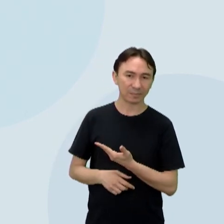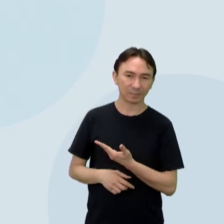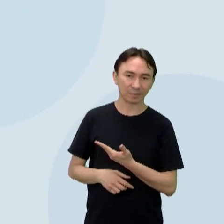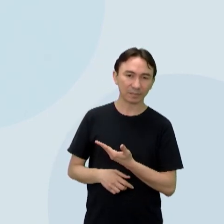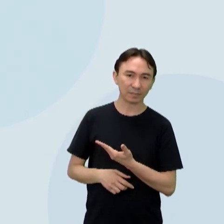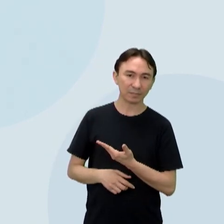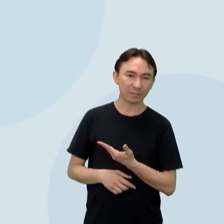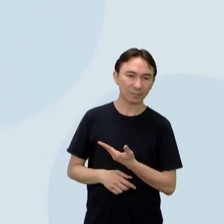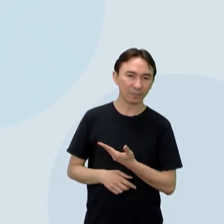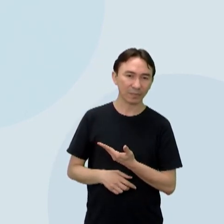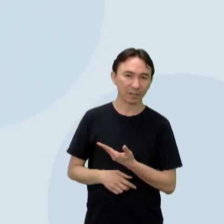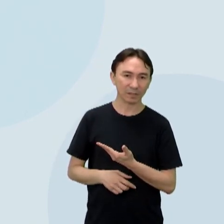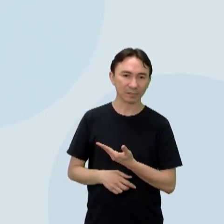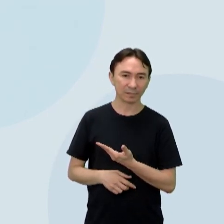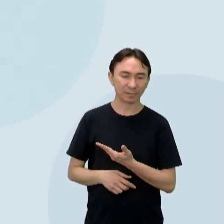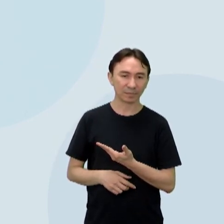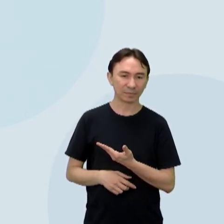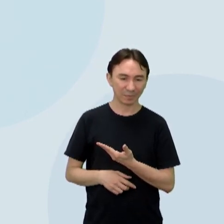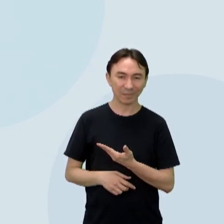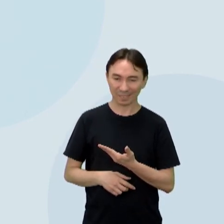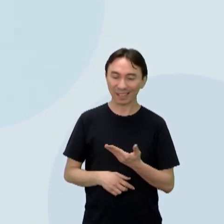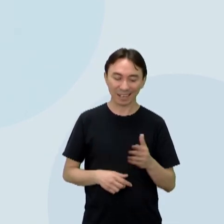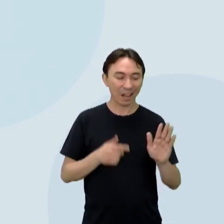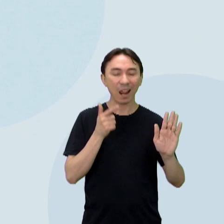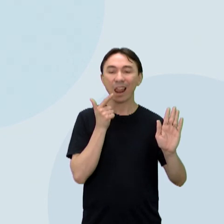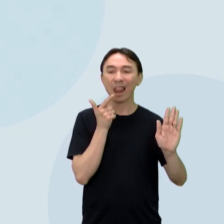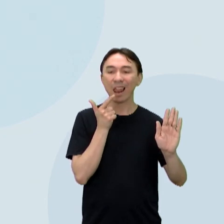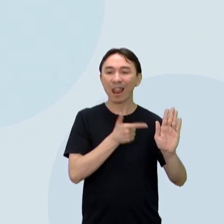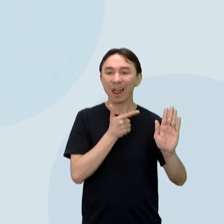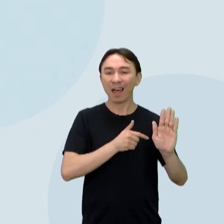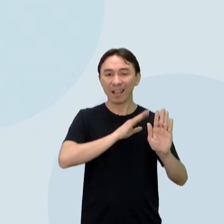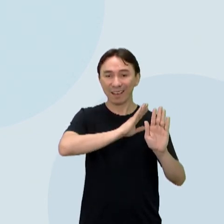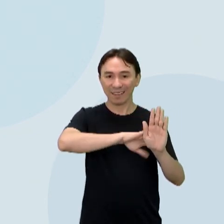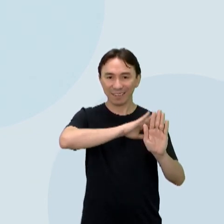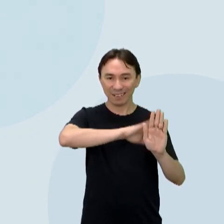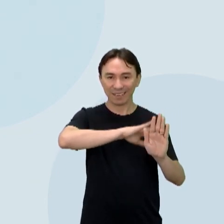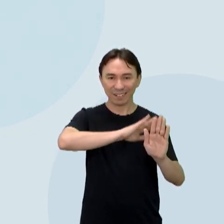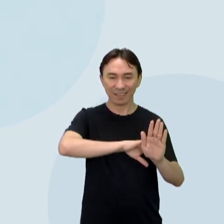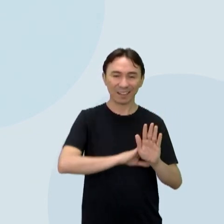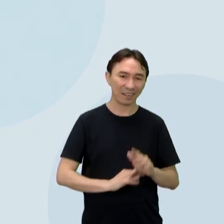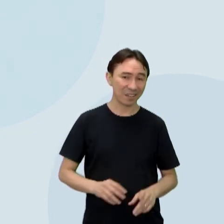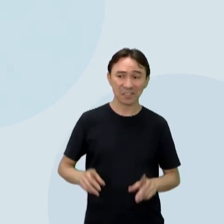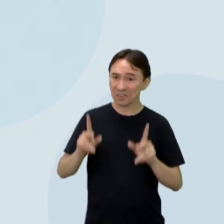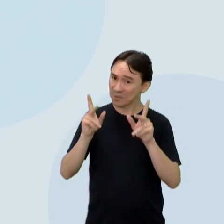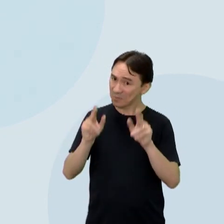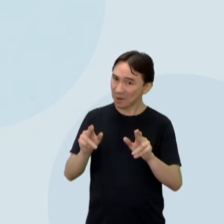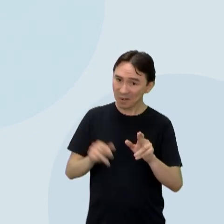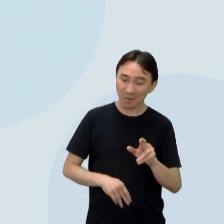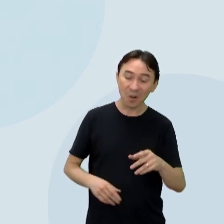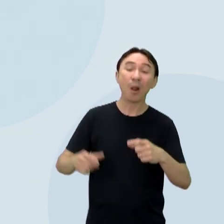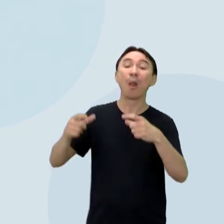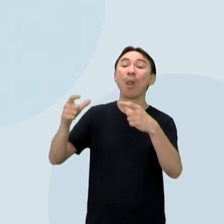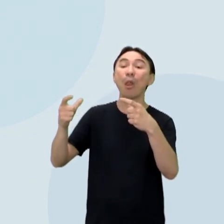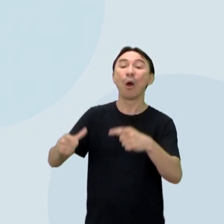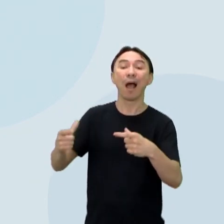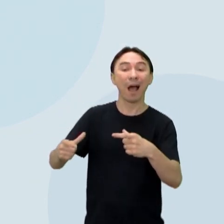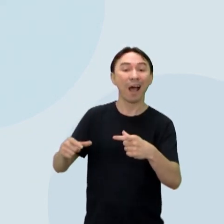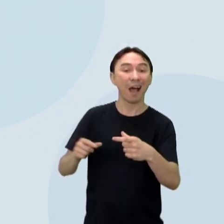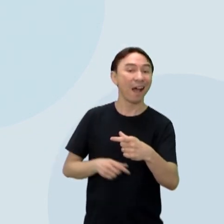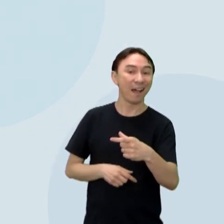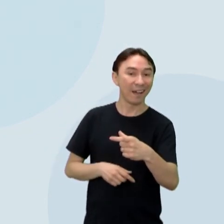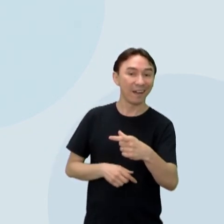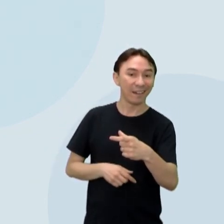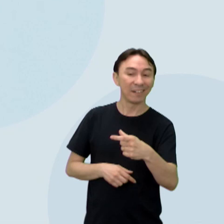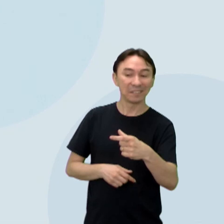exatamente onde se encontra a ironia, né? Sim. Igual onde você guarda os